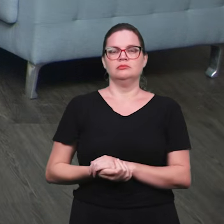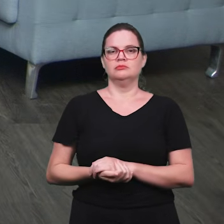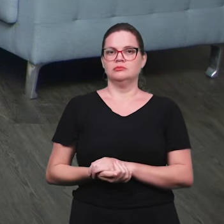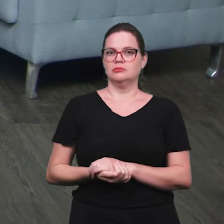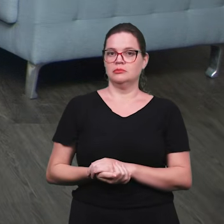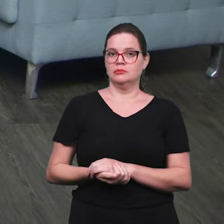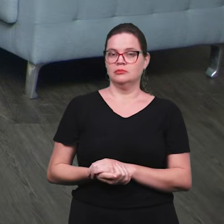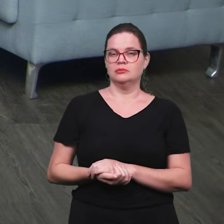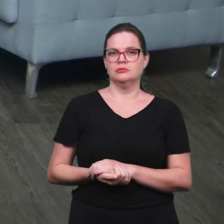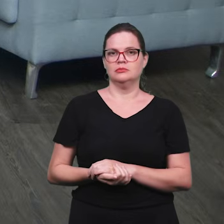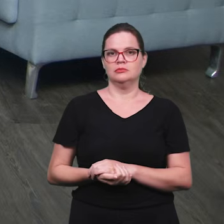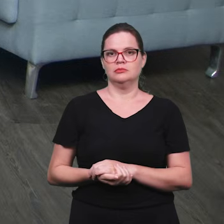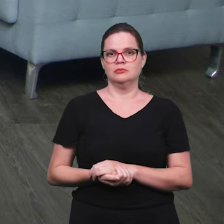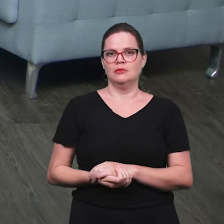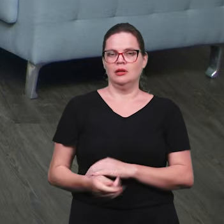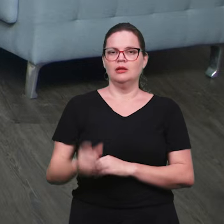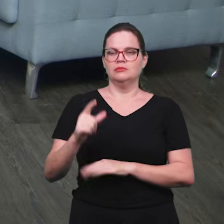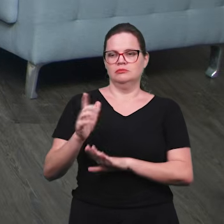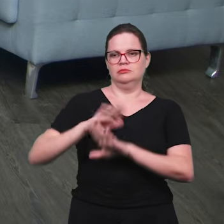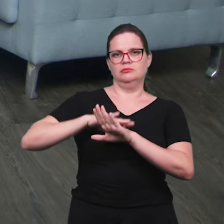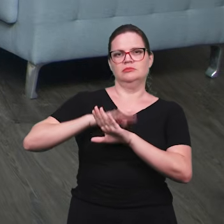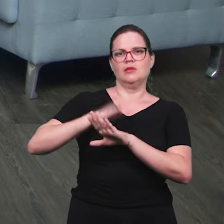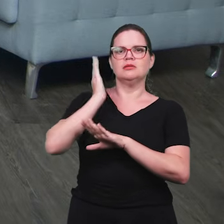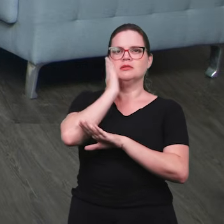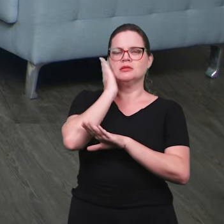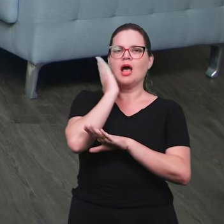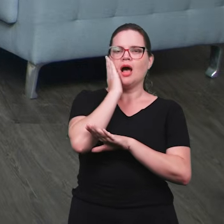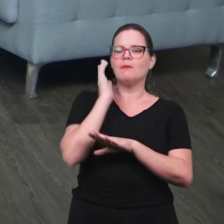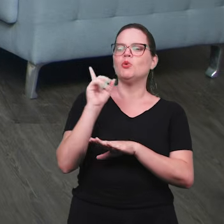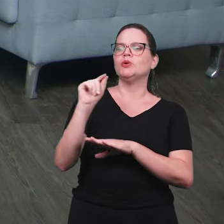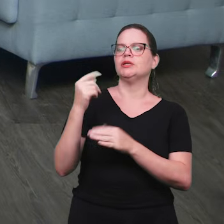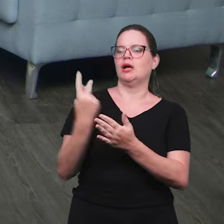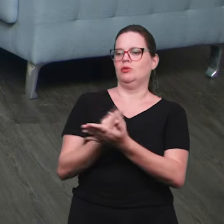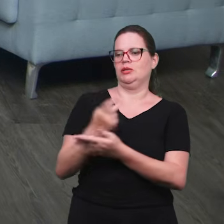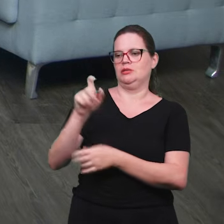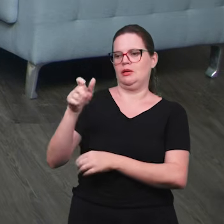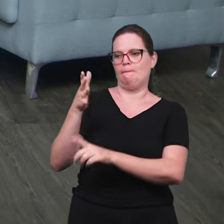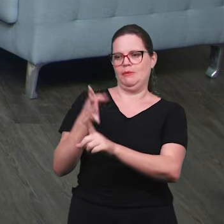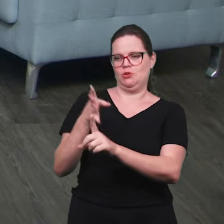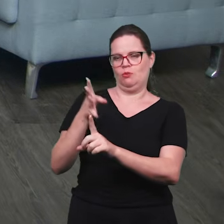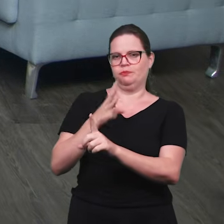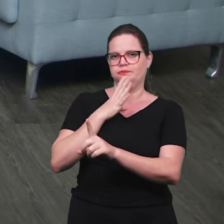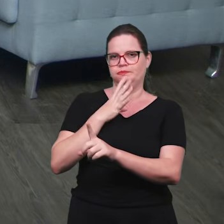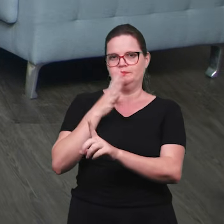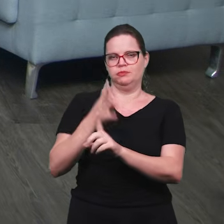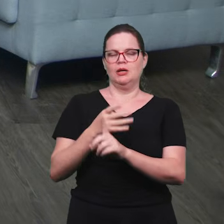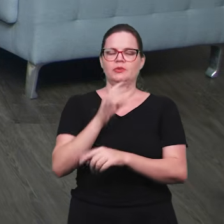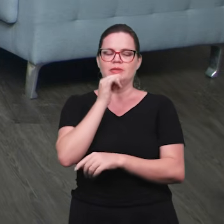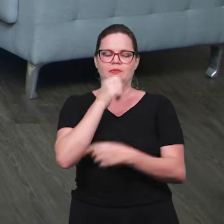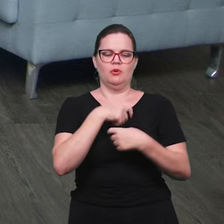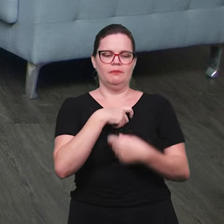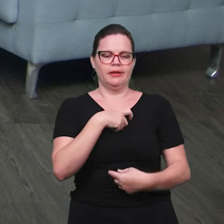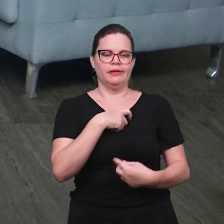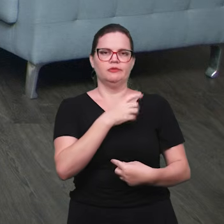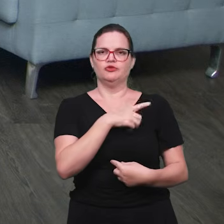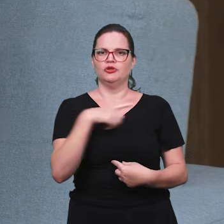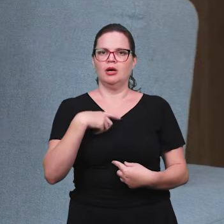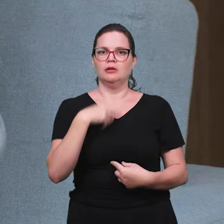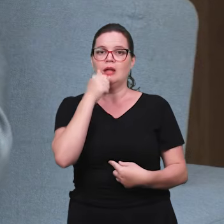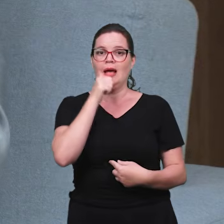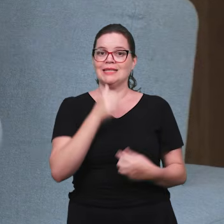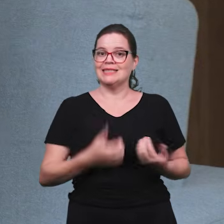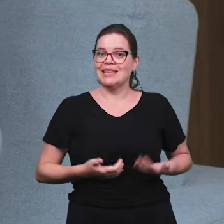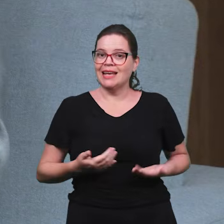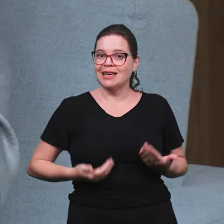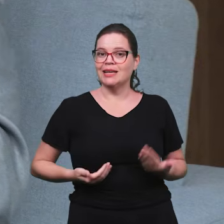já existe o conhecimento de causa. Então, por exemplo, nós estamos falando do obreiro, do diácono, da irmã que